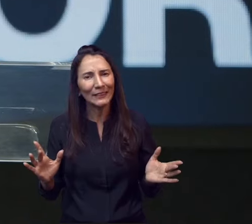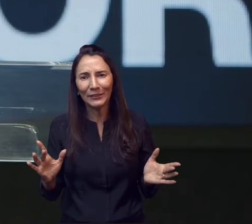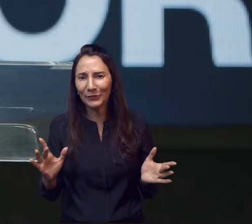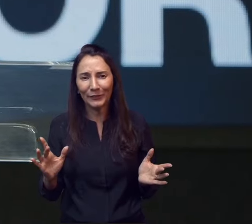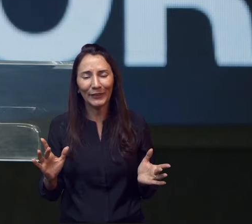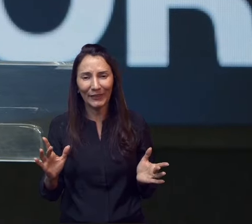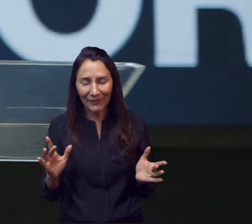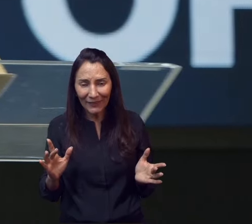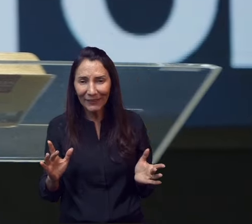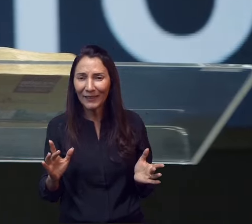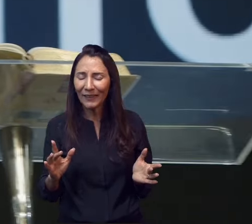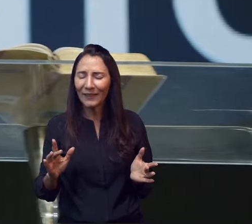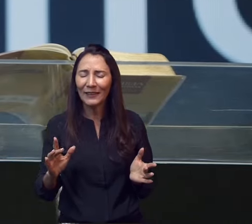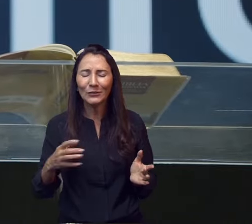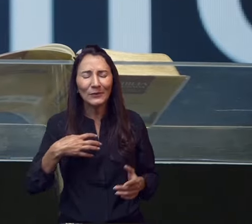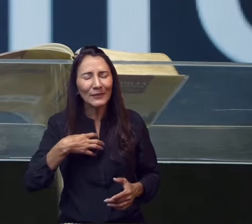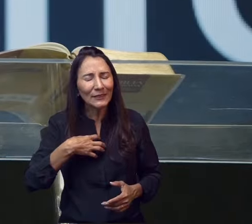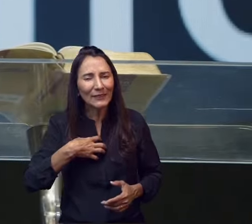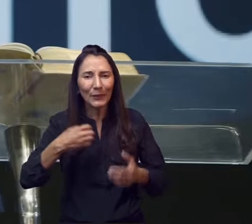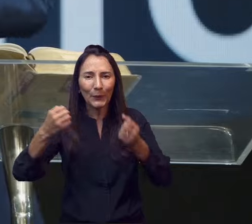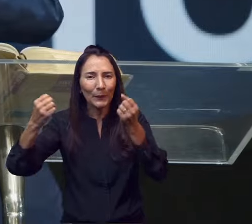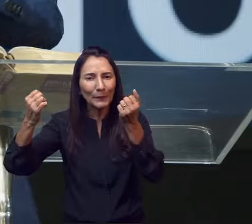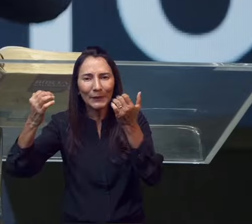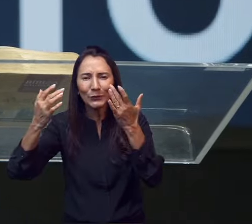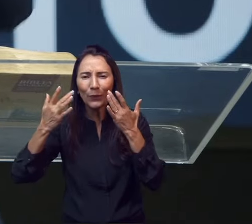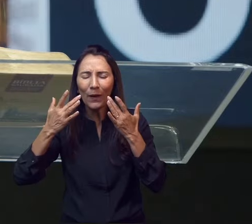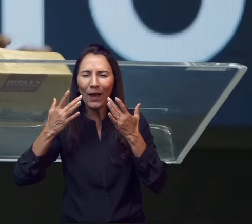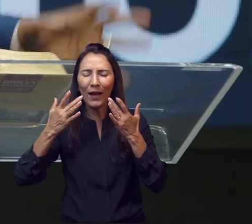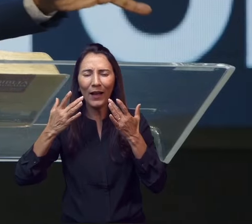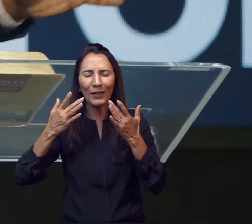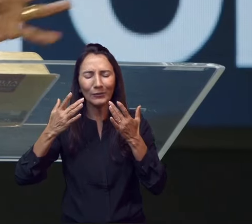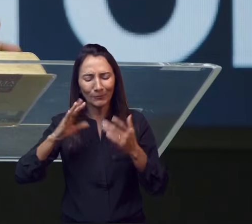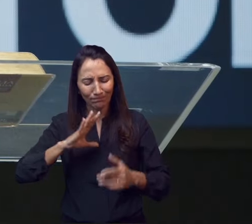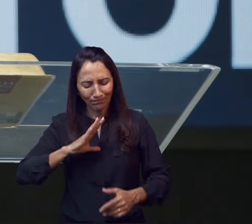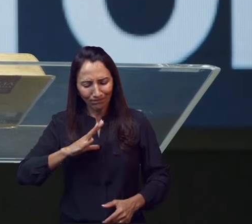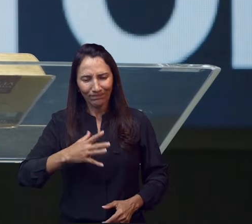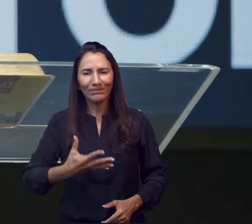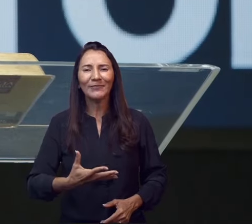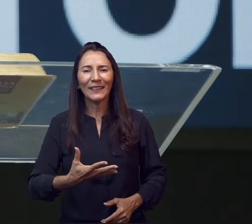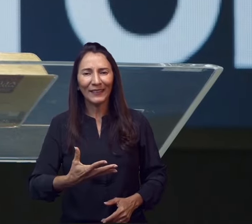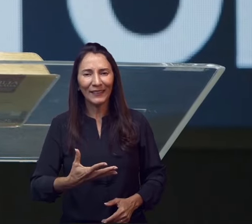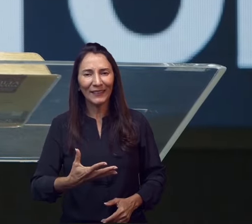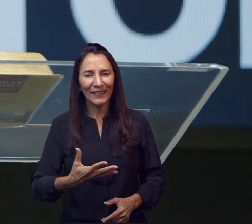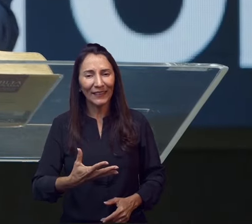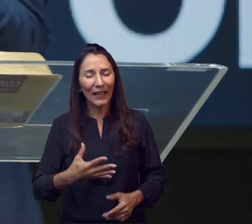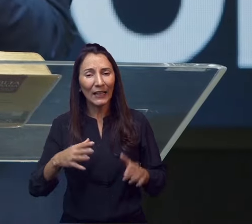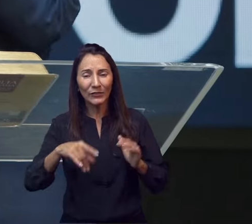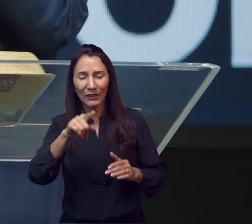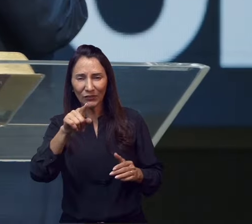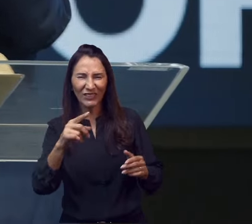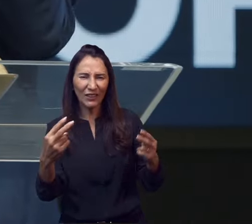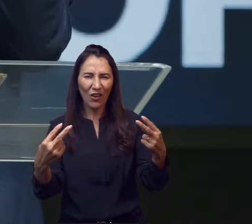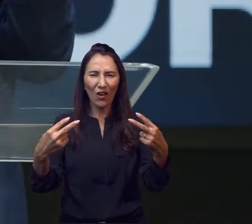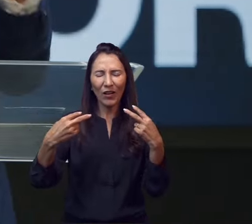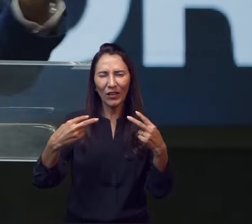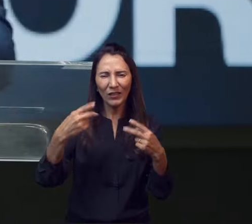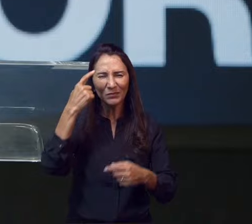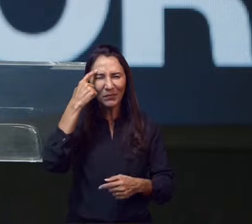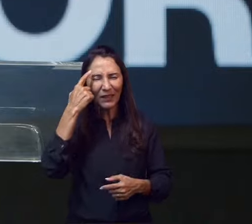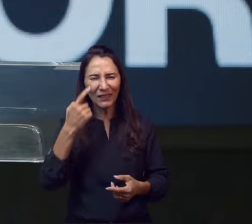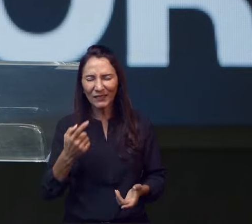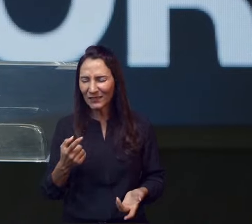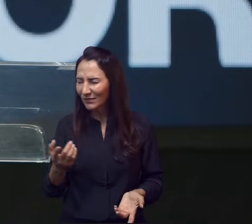bastante abençoado e encorajado para nesse momento e talvez você olhe para mim e pensa